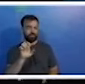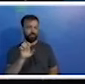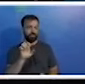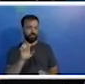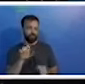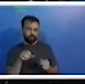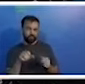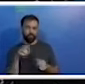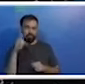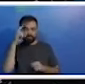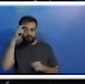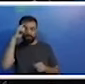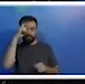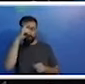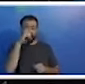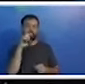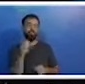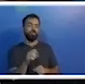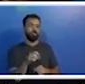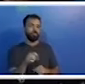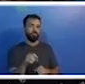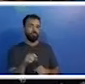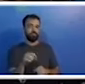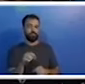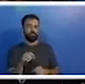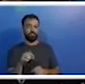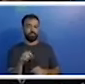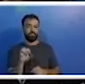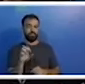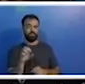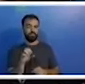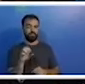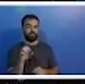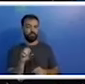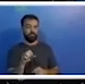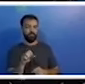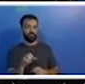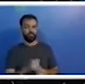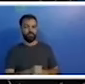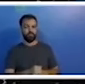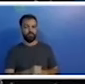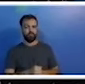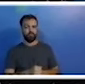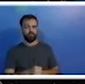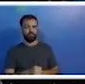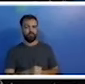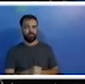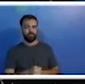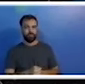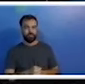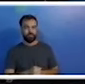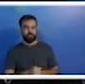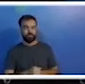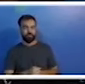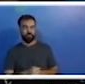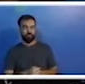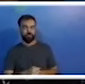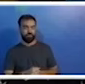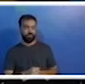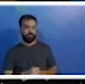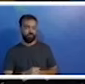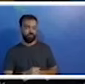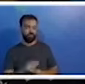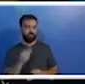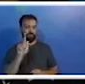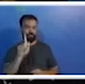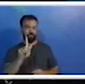complicada tem uma letra Intrusa na verdade vamos ver olhem olhem vocês vão vem rapidinho ali no comecinho o